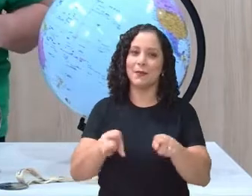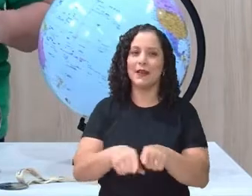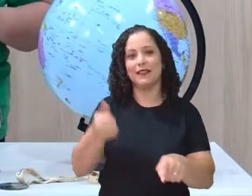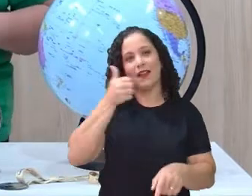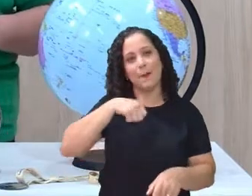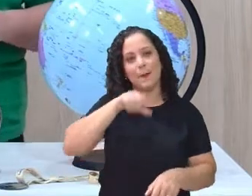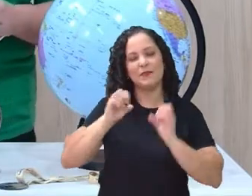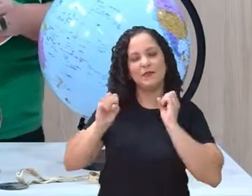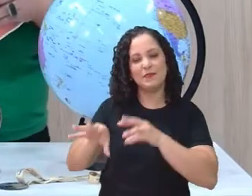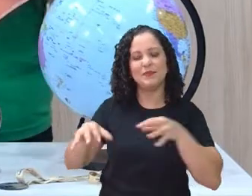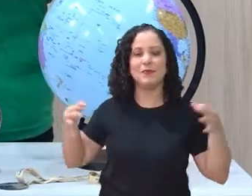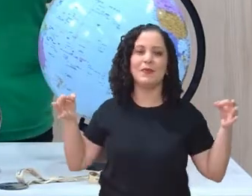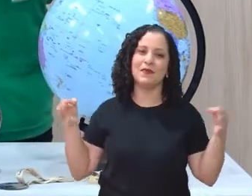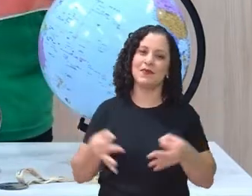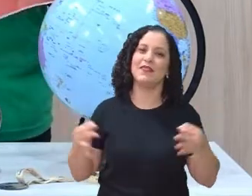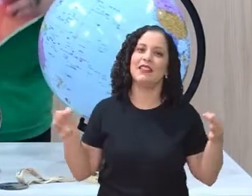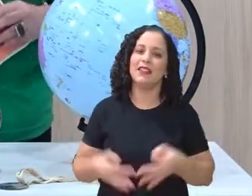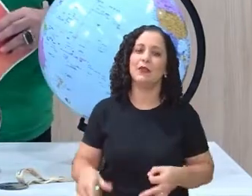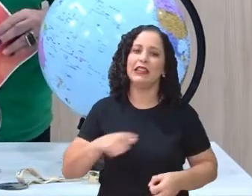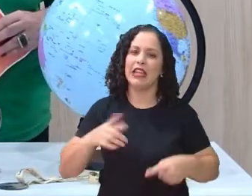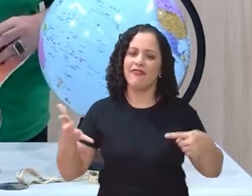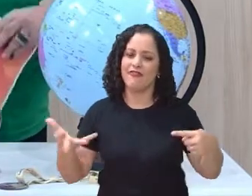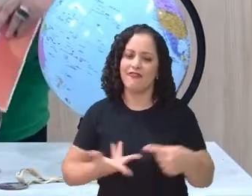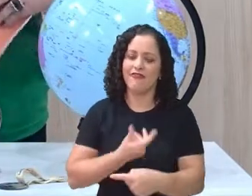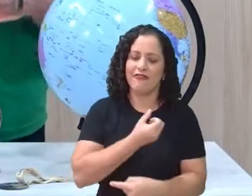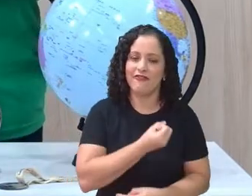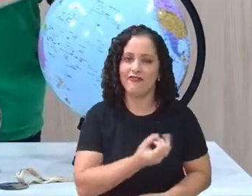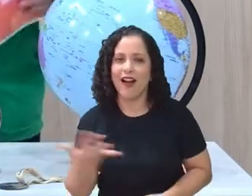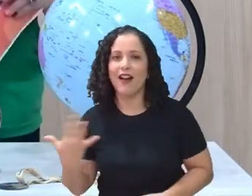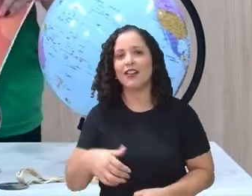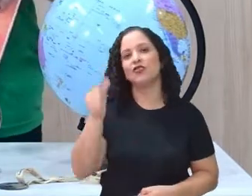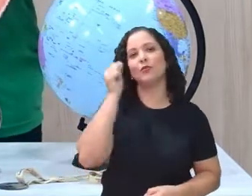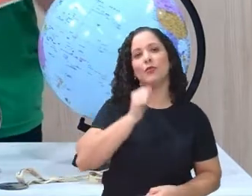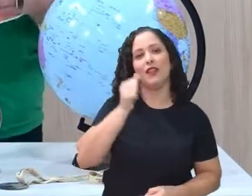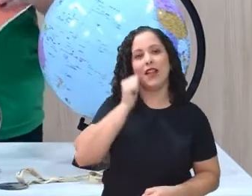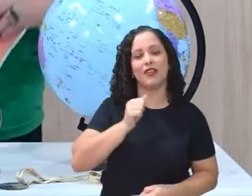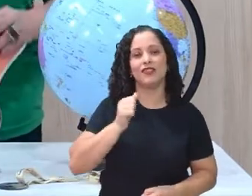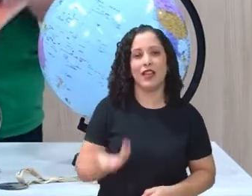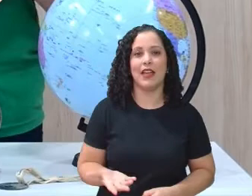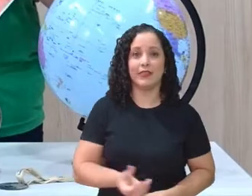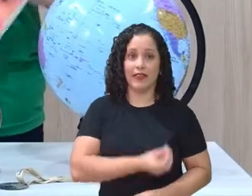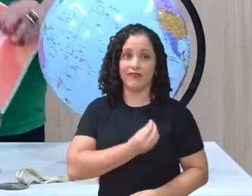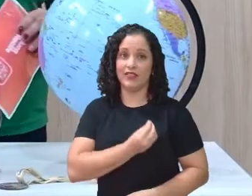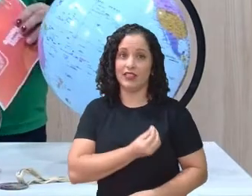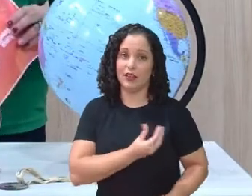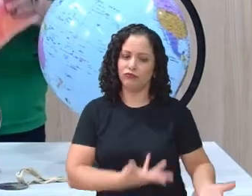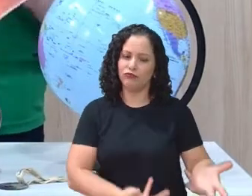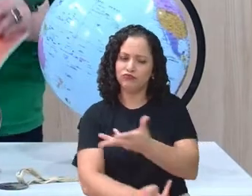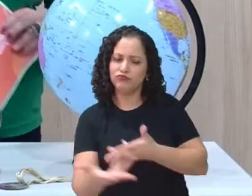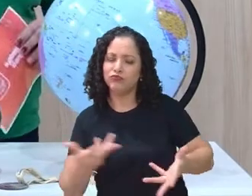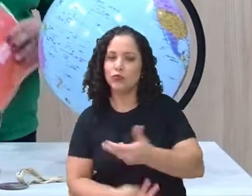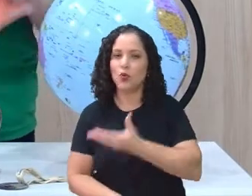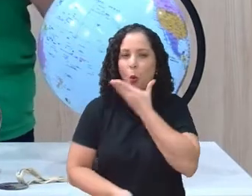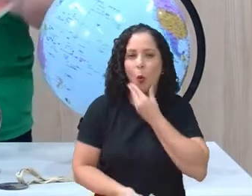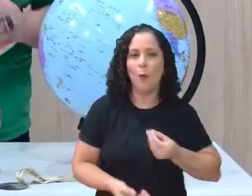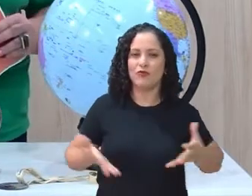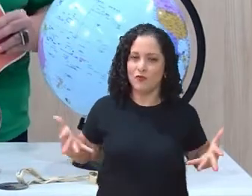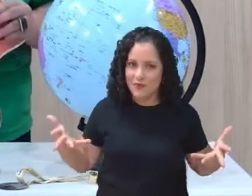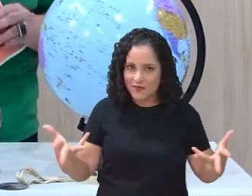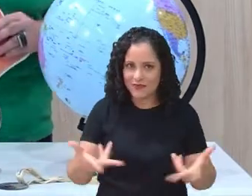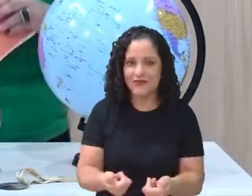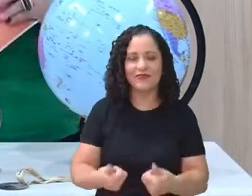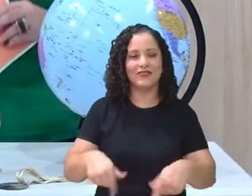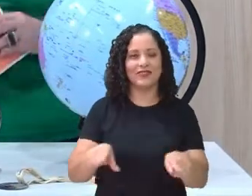acredito também, né? E deve ter várias mulheres na vida desses homens maravilhosos, a gente sempre sabe que atrás deles tem